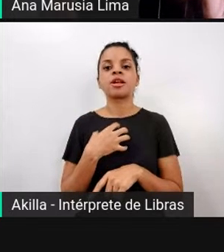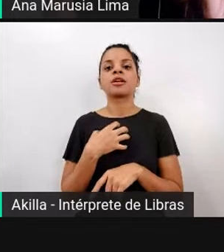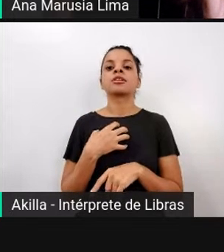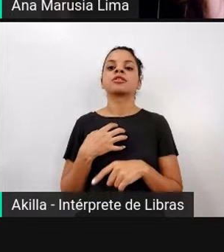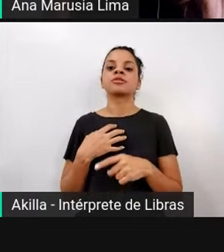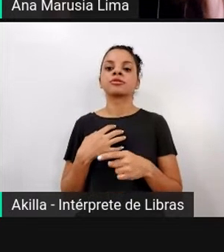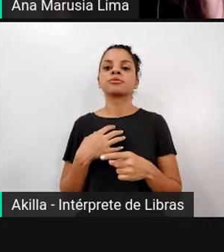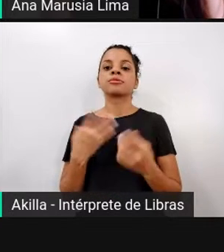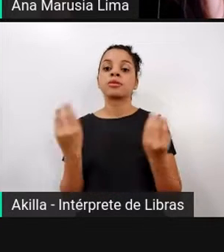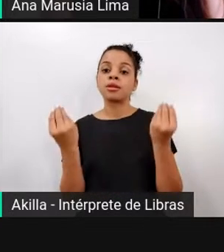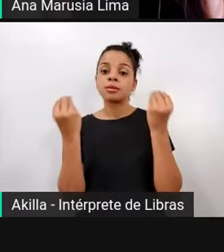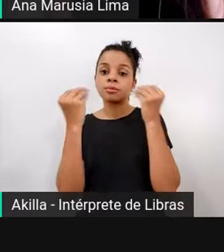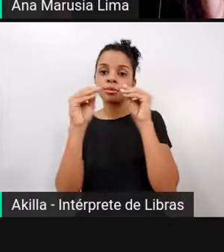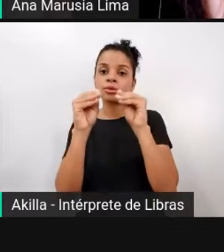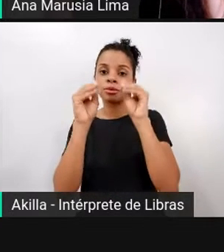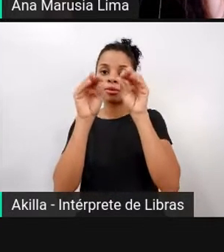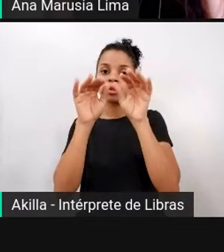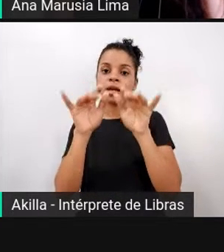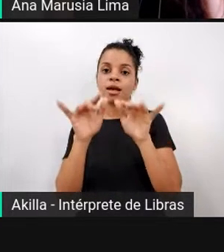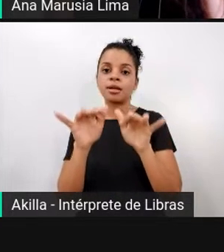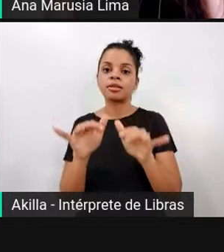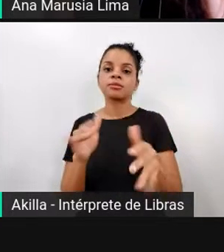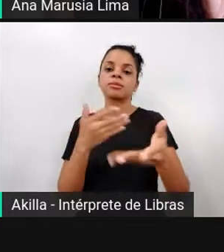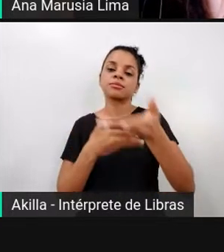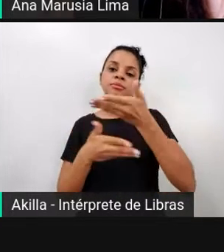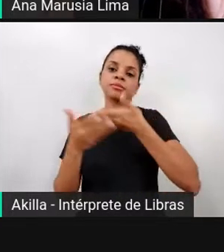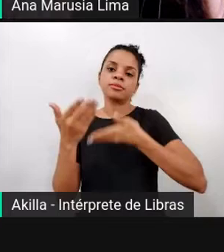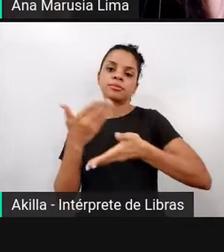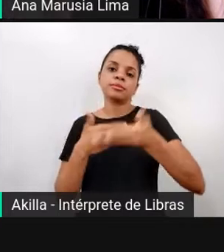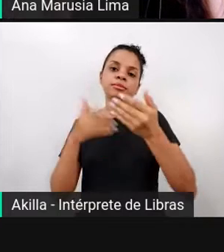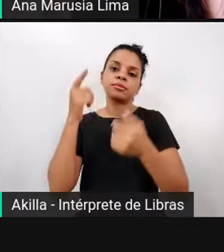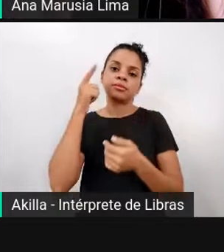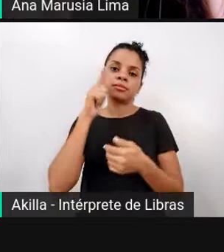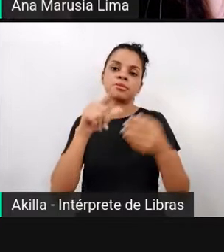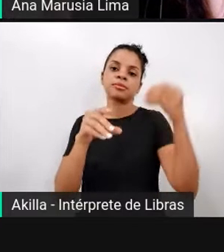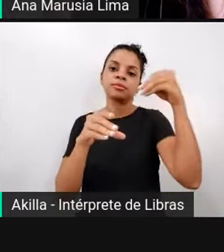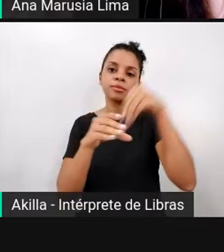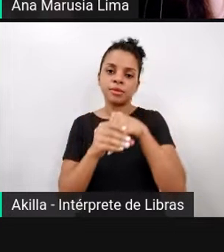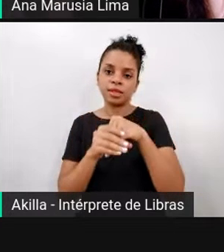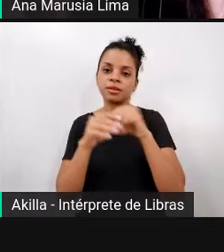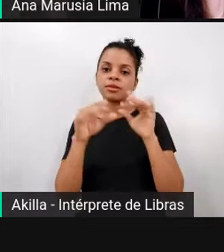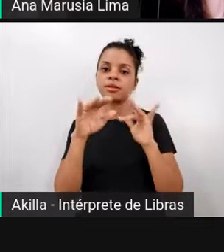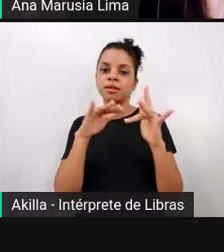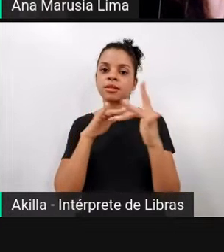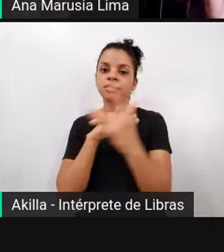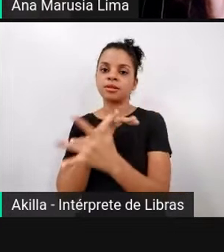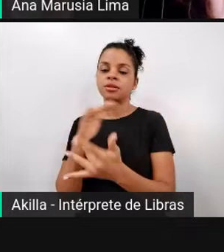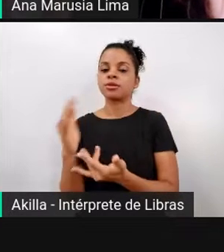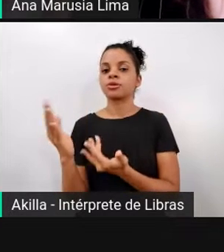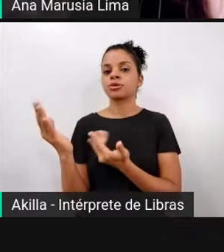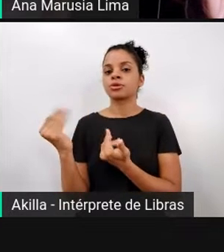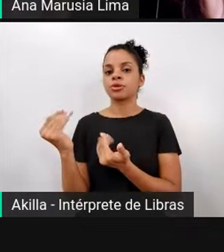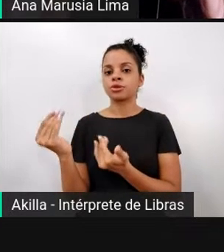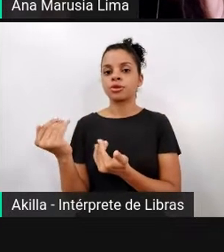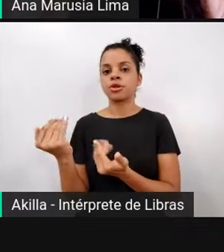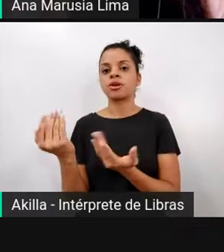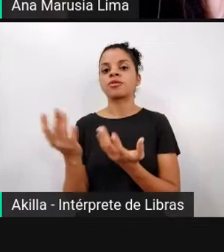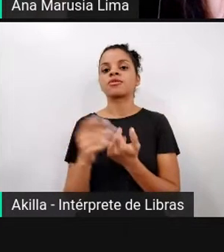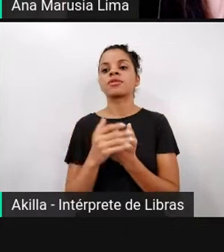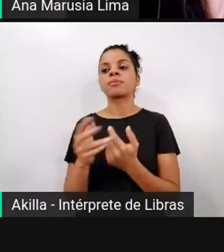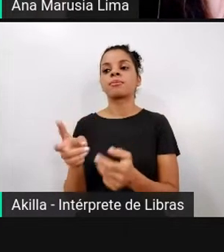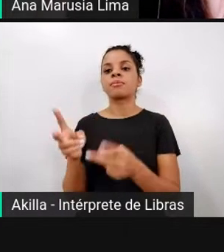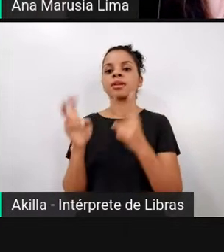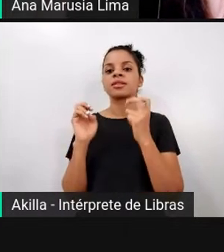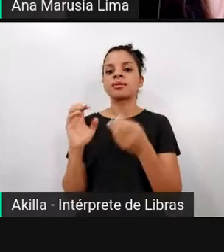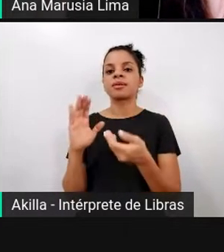também é feito para interagir com cidadãos dentro da plataforma, em que os jovens falam, eles me notaram, Câmara, eu te amo.